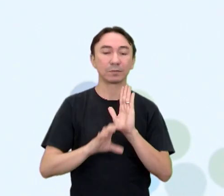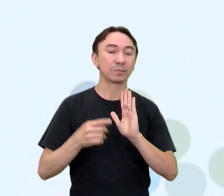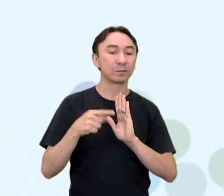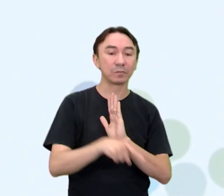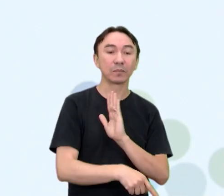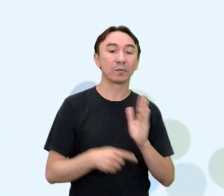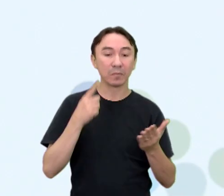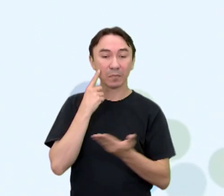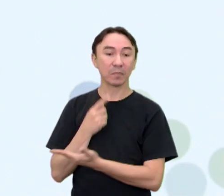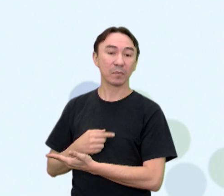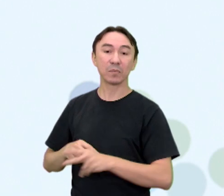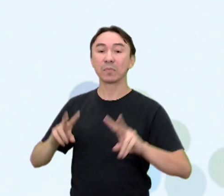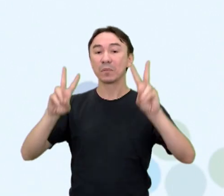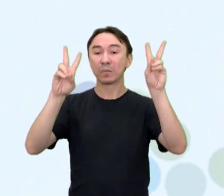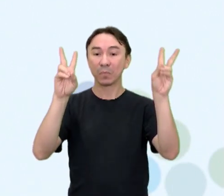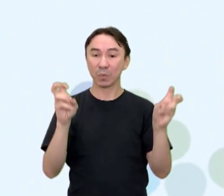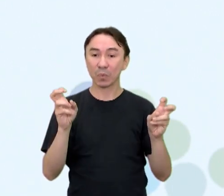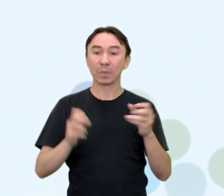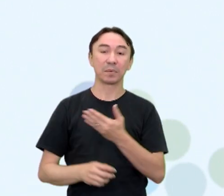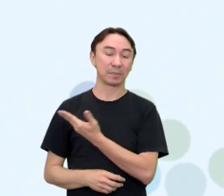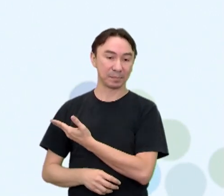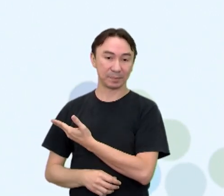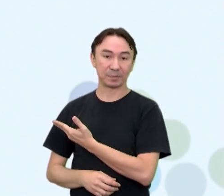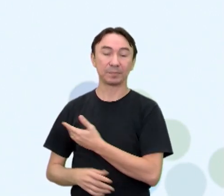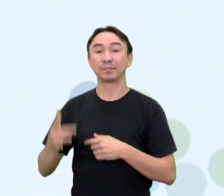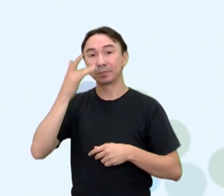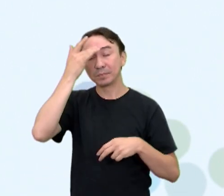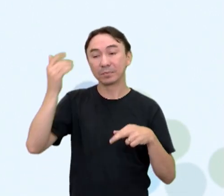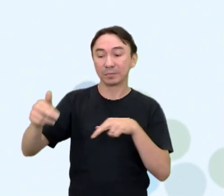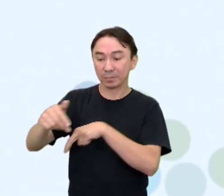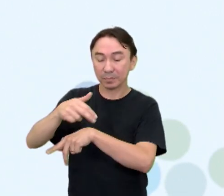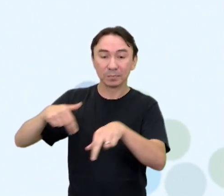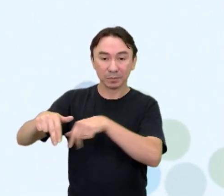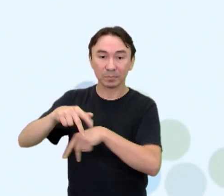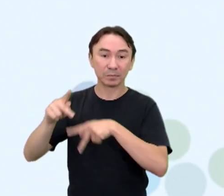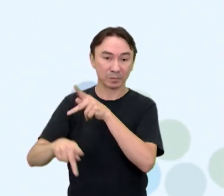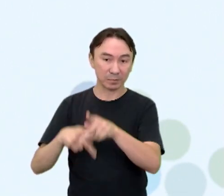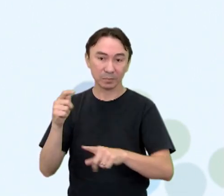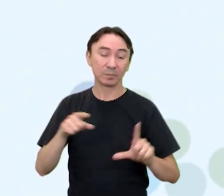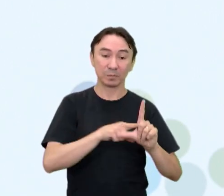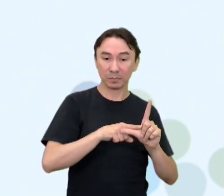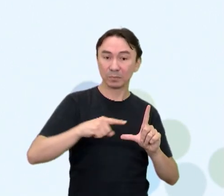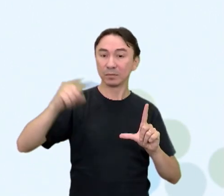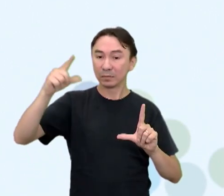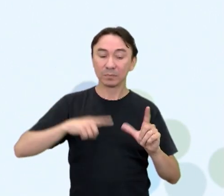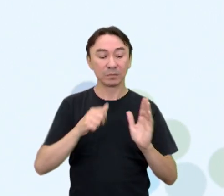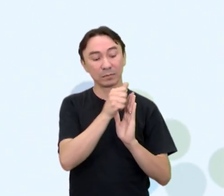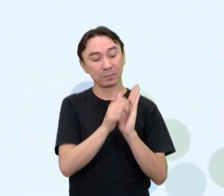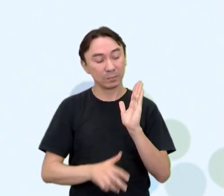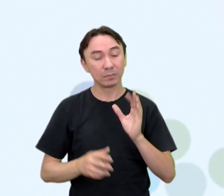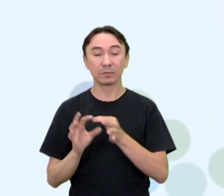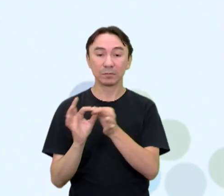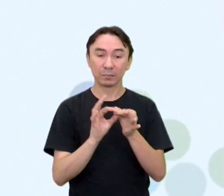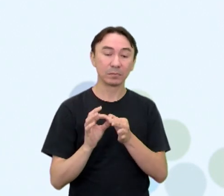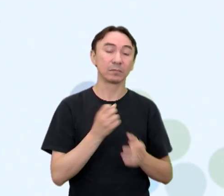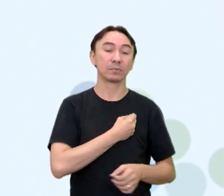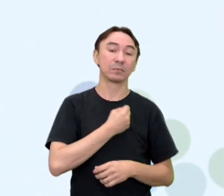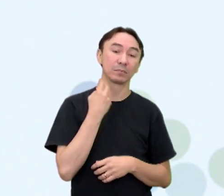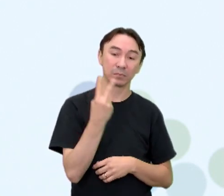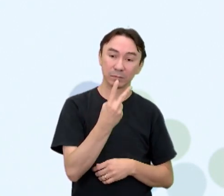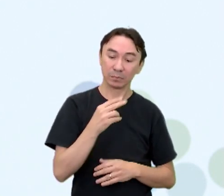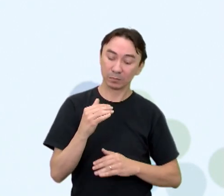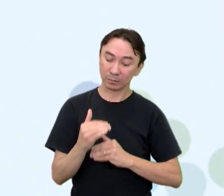título ali, População em Índices, atividade integrada de número 2, estamos na 2. Desenvolvimento, estamos na